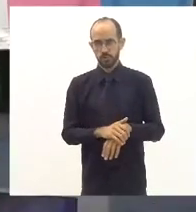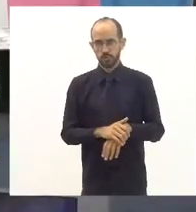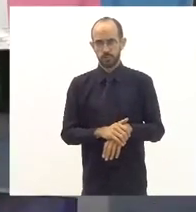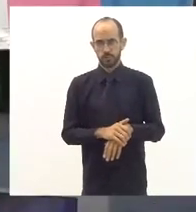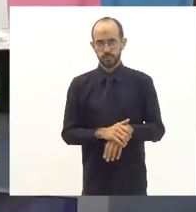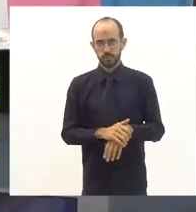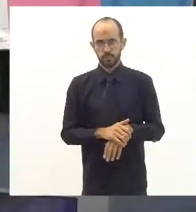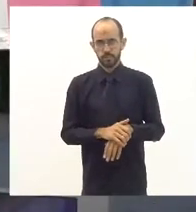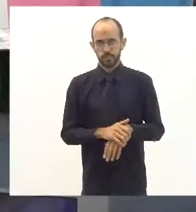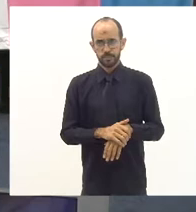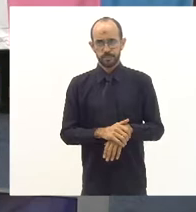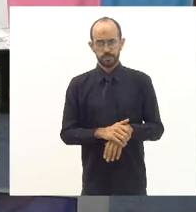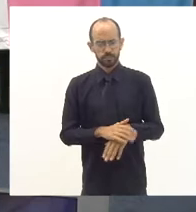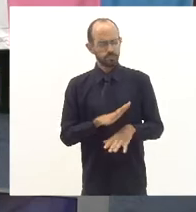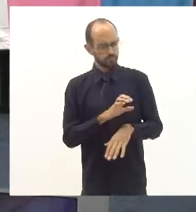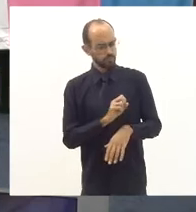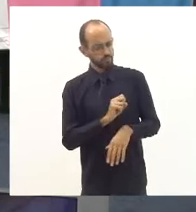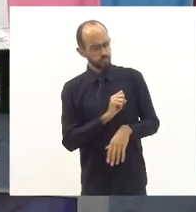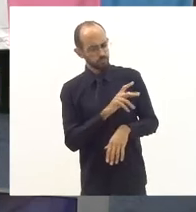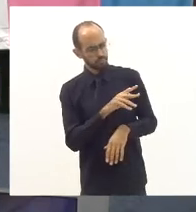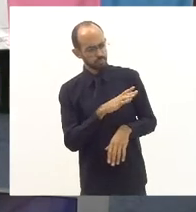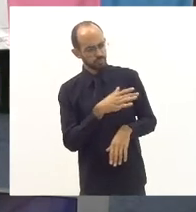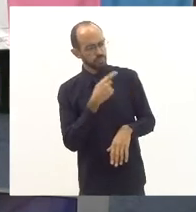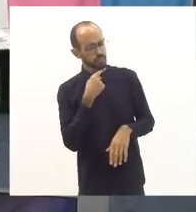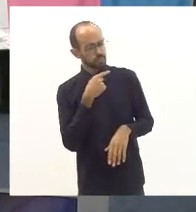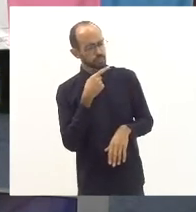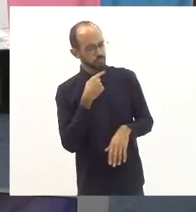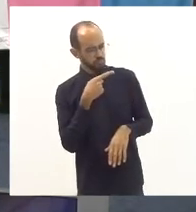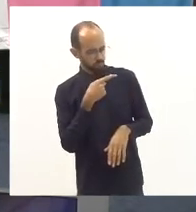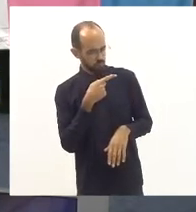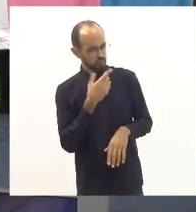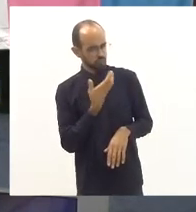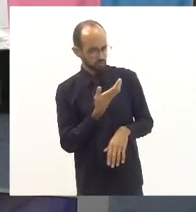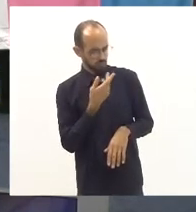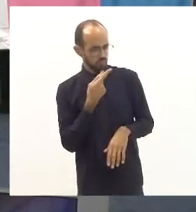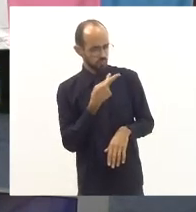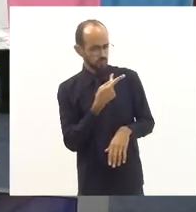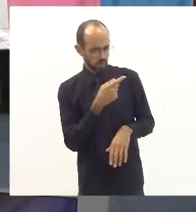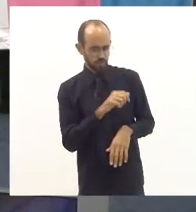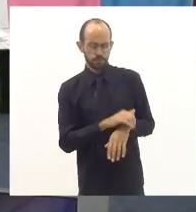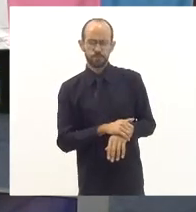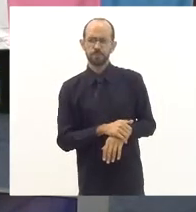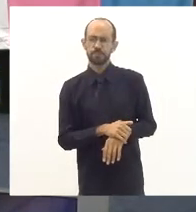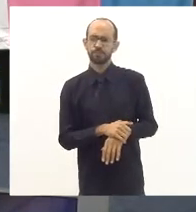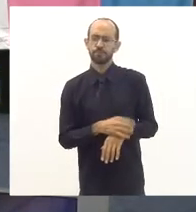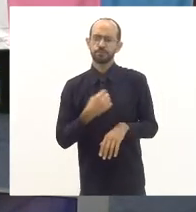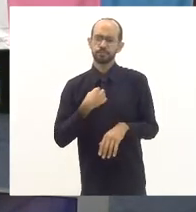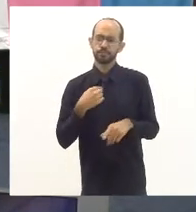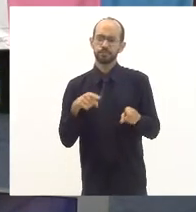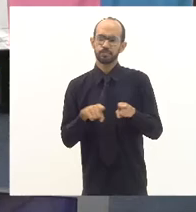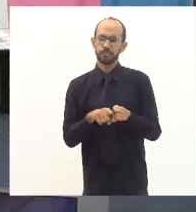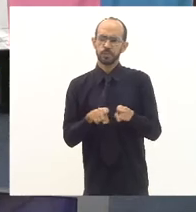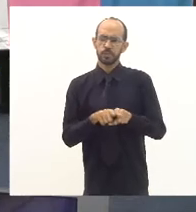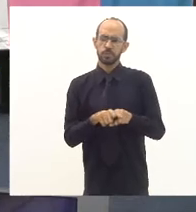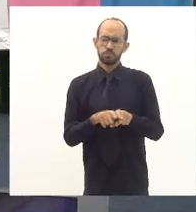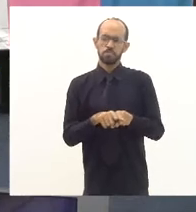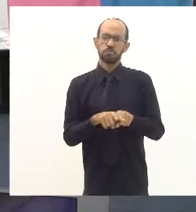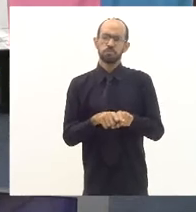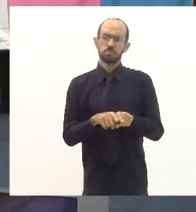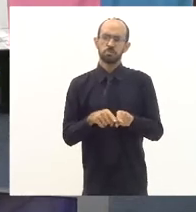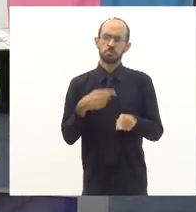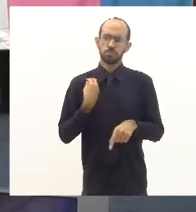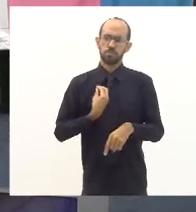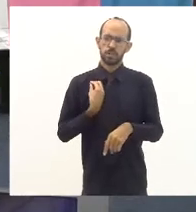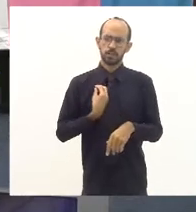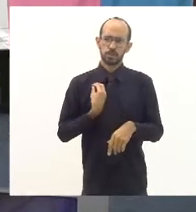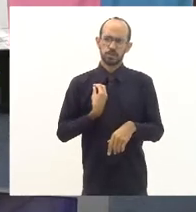Kanet, deixa eu levantar só um ponto agora. No final, você falou da saúde mental. Eu faço parte também de uma frente da